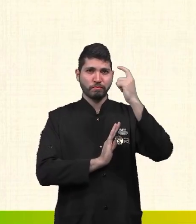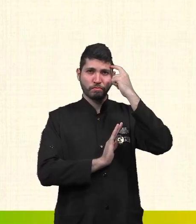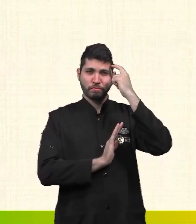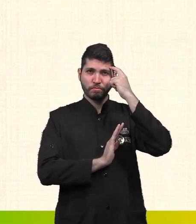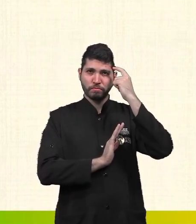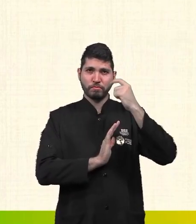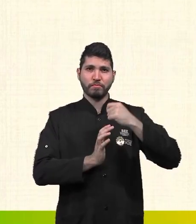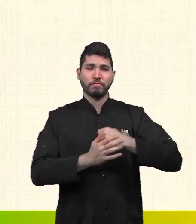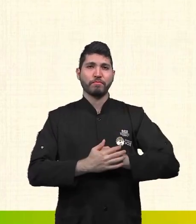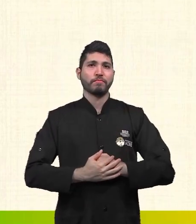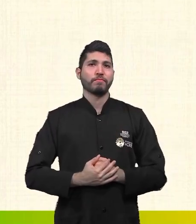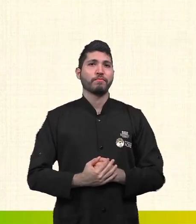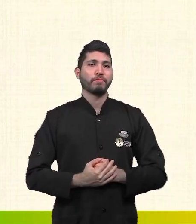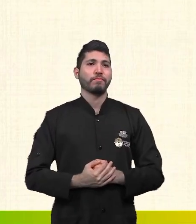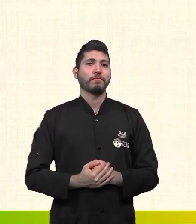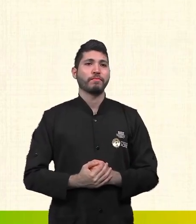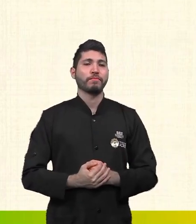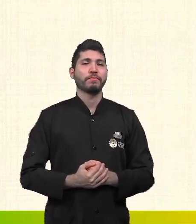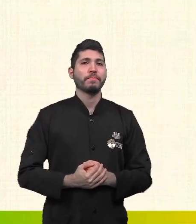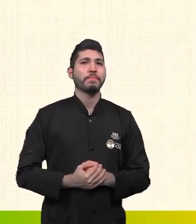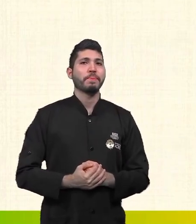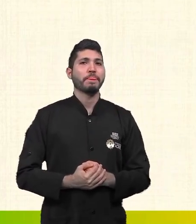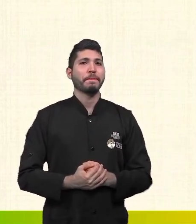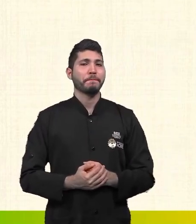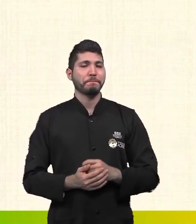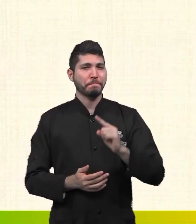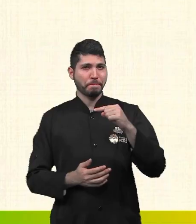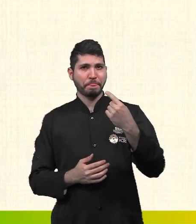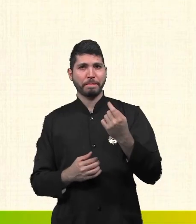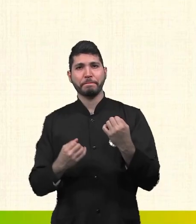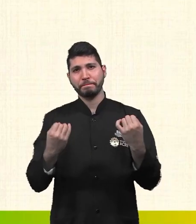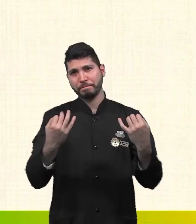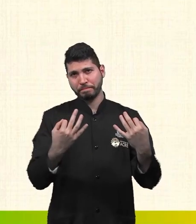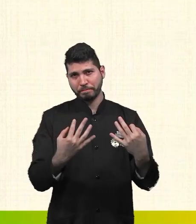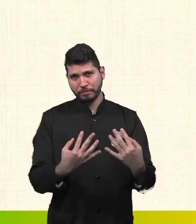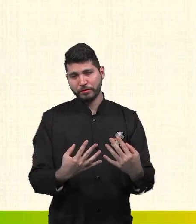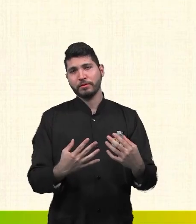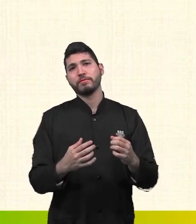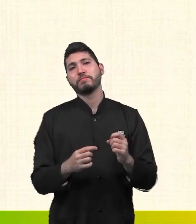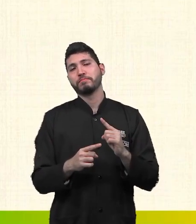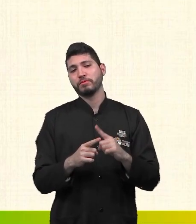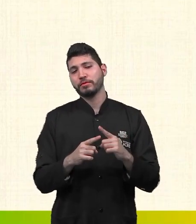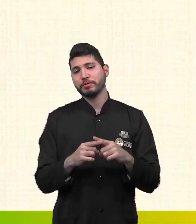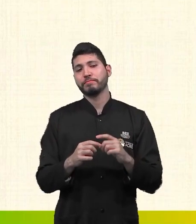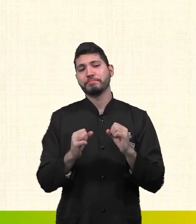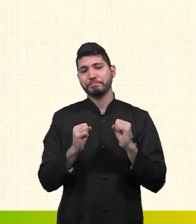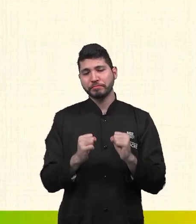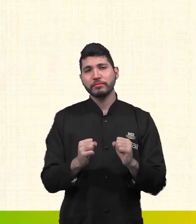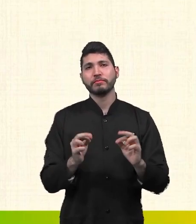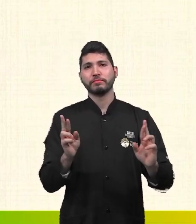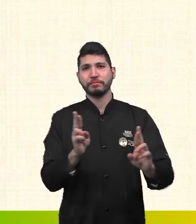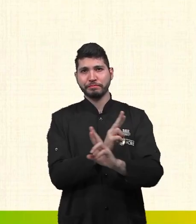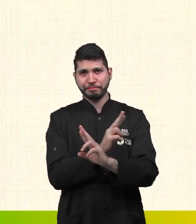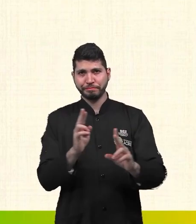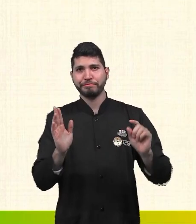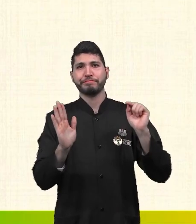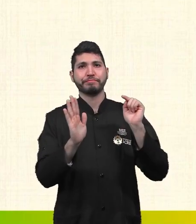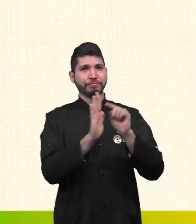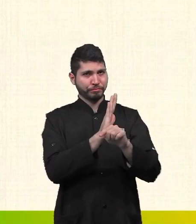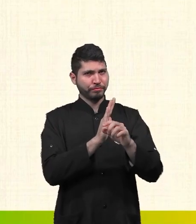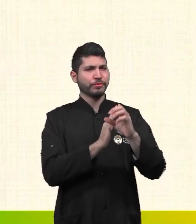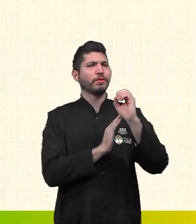Nós vamos deixar essa alternativa um pouquinho lá para o final, porque ela pode estar relacionada à nossa pergunta, tudo bem,